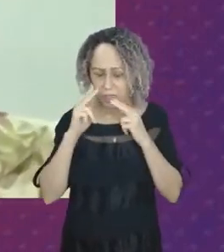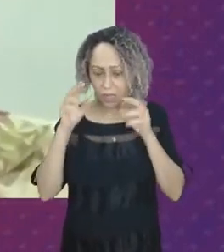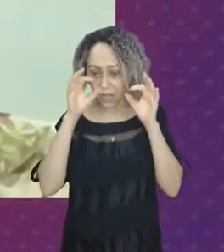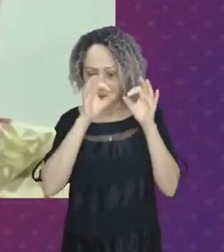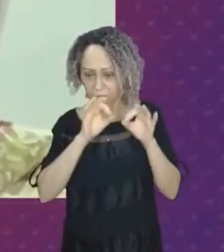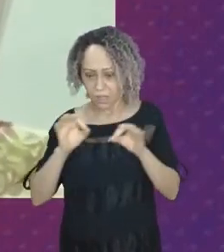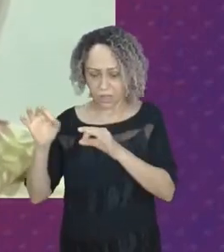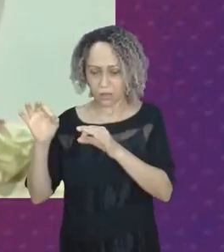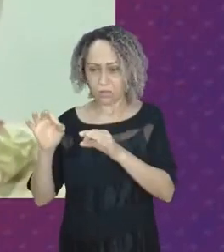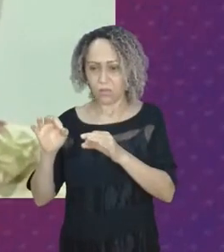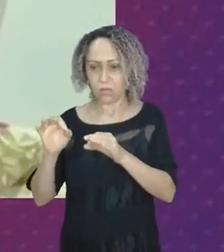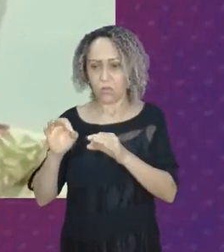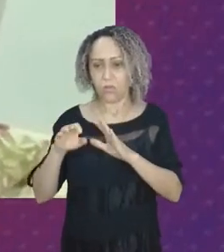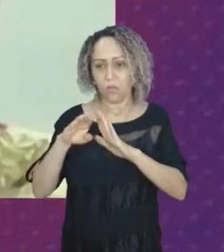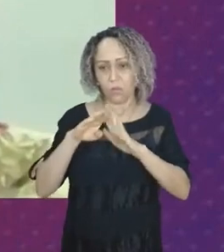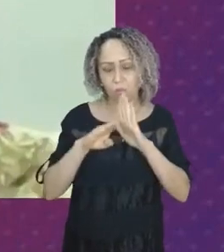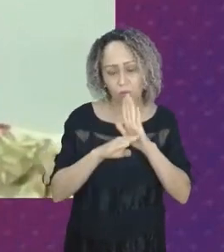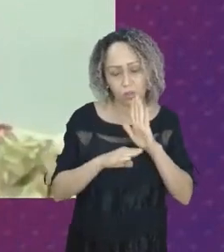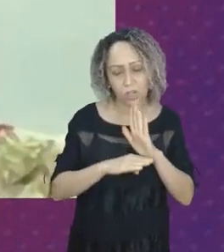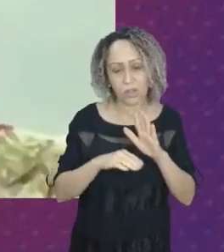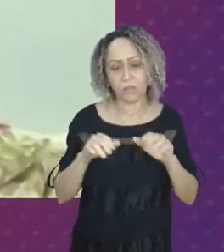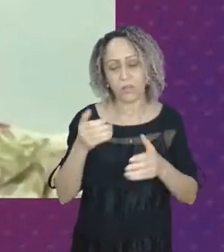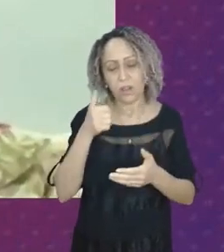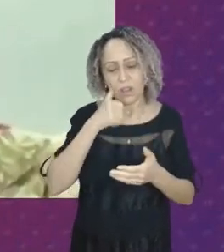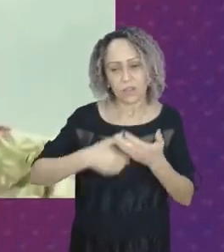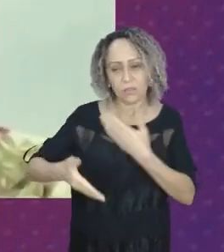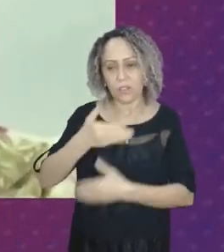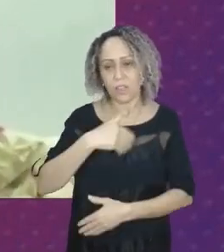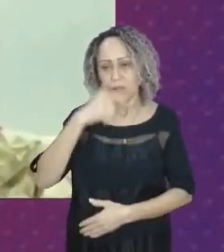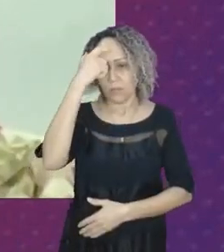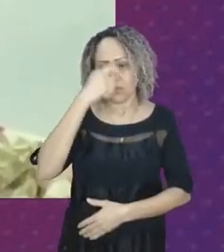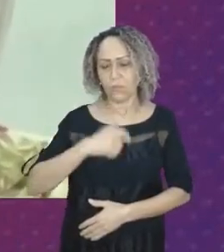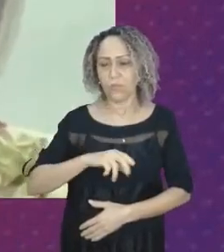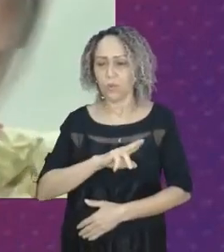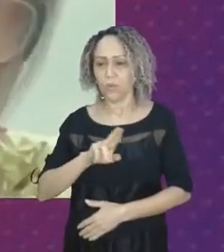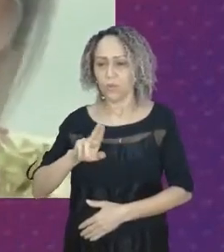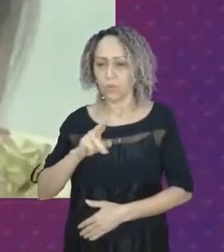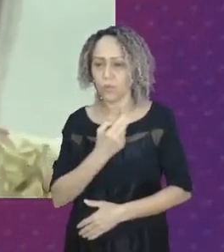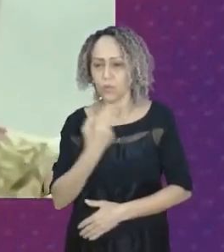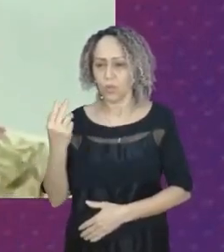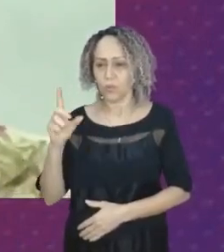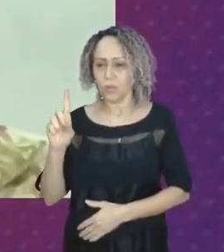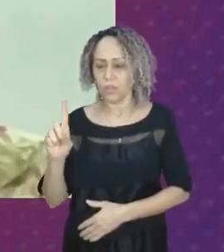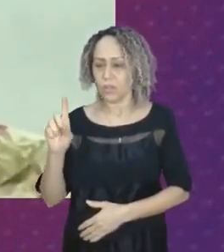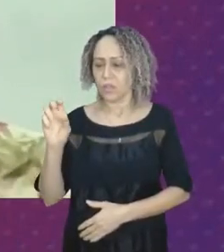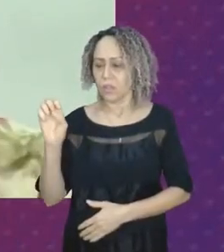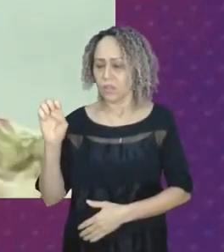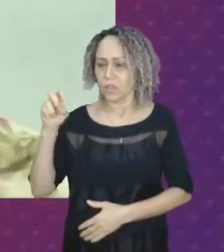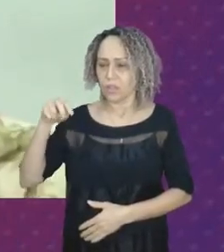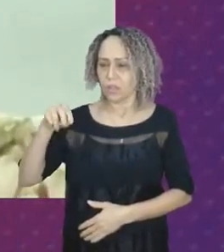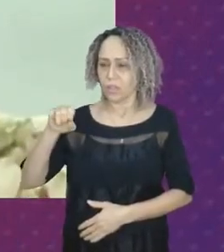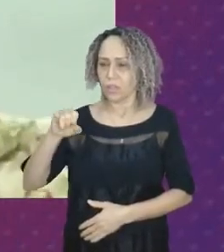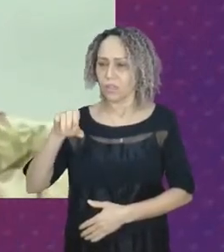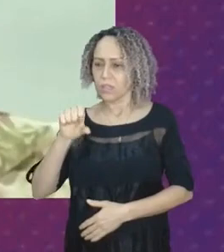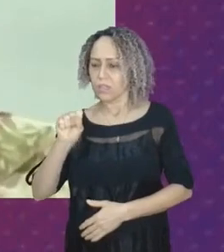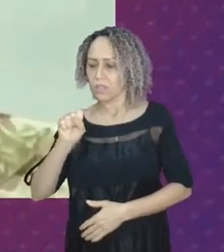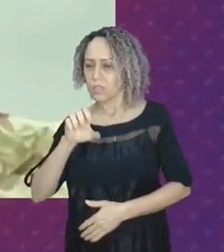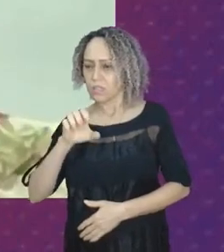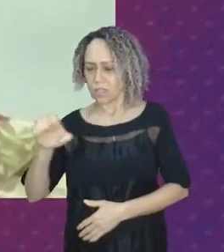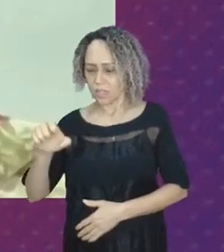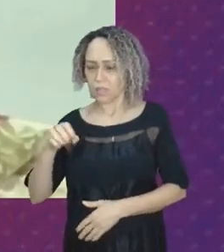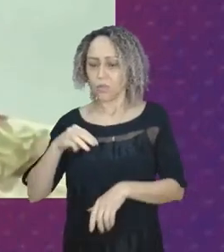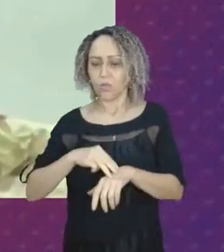Elas. Meu nome é Denise Mota Dal, eu sou assistente social e mestra em saúde coletiva. Sou